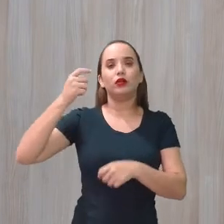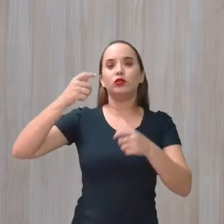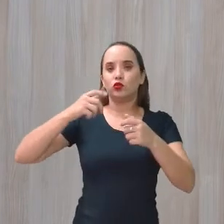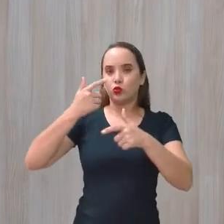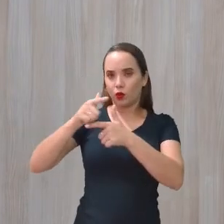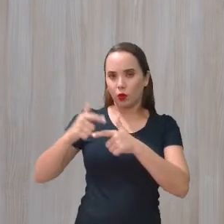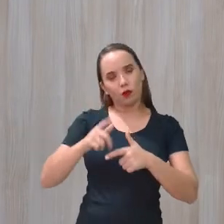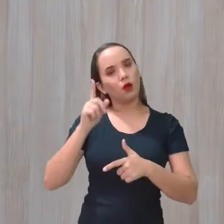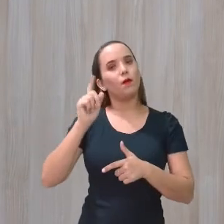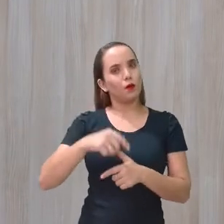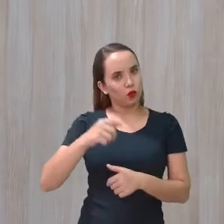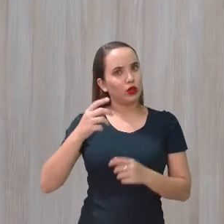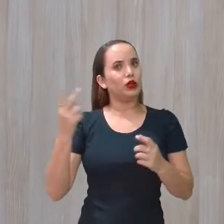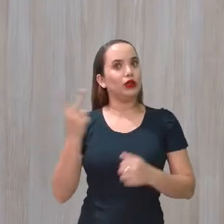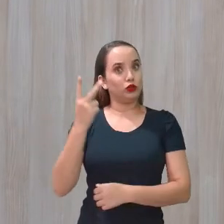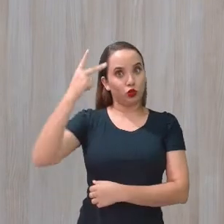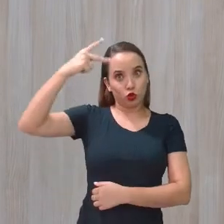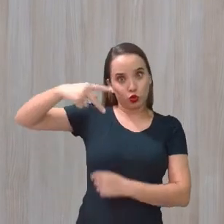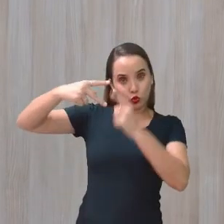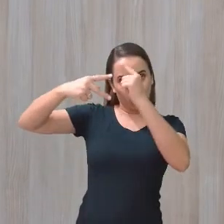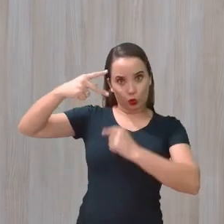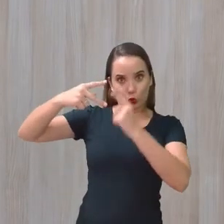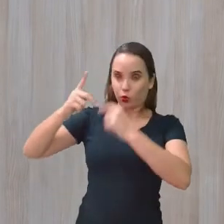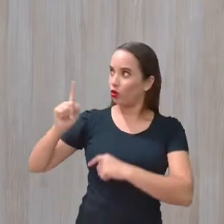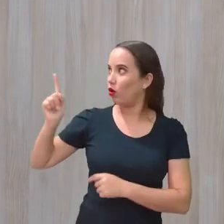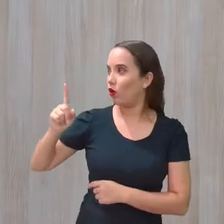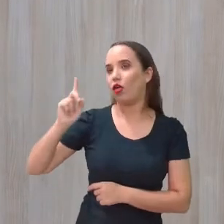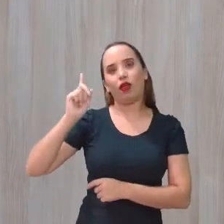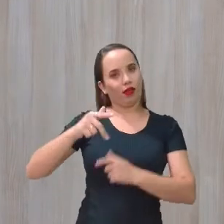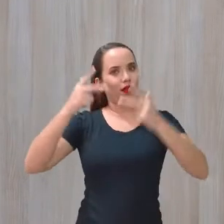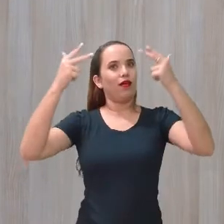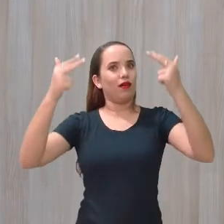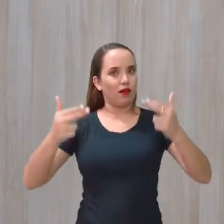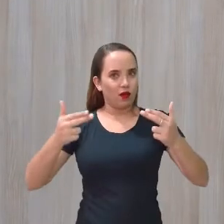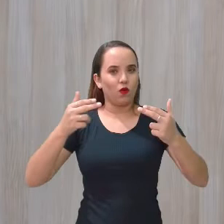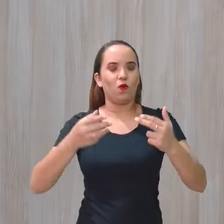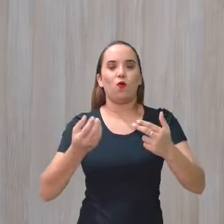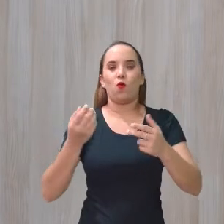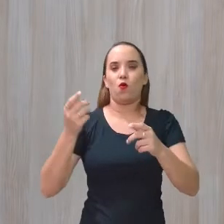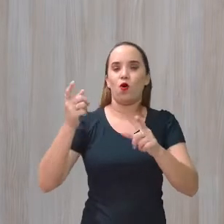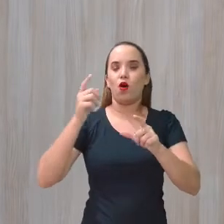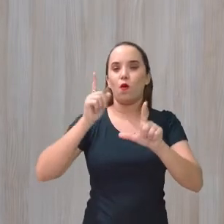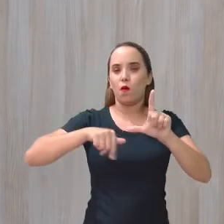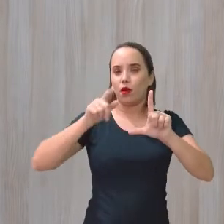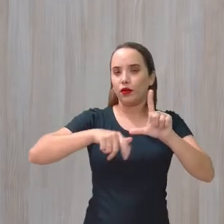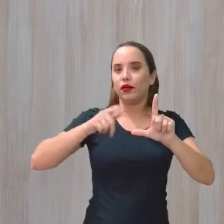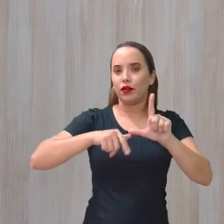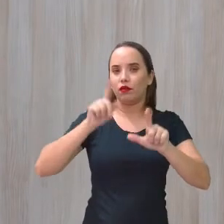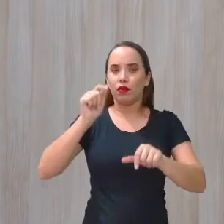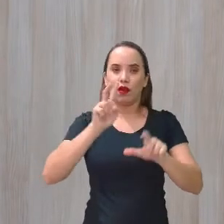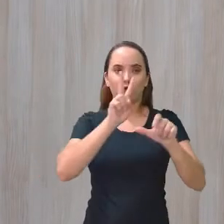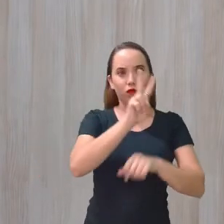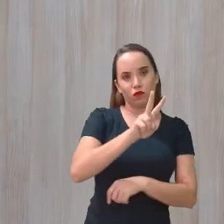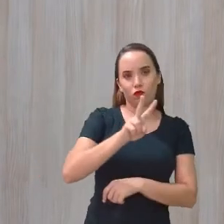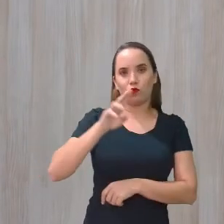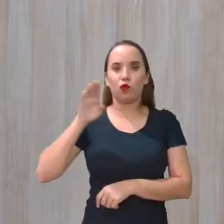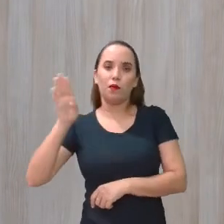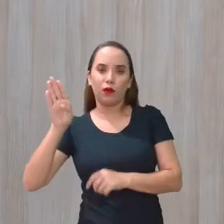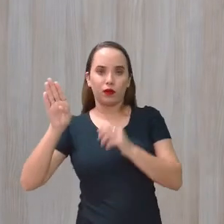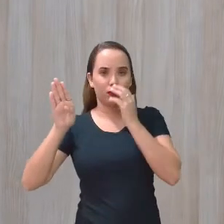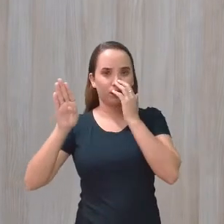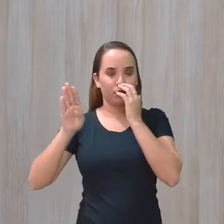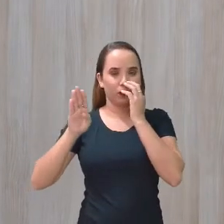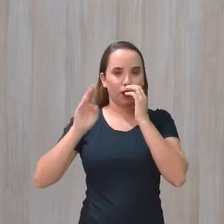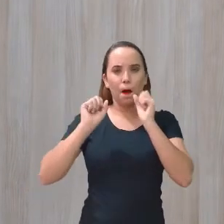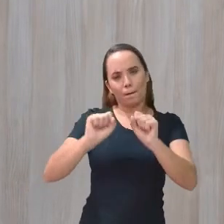são compostas pelas mesmas informações desconhecidas, né? Ou seja, a bola de vôlei e a bola de basquete. Poderia ser